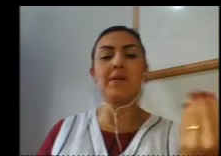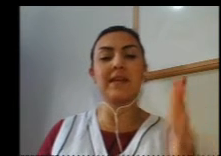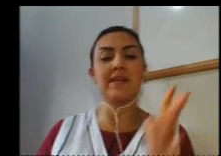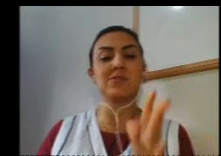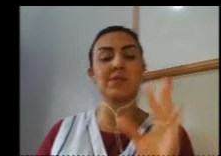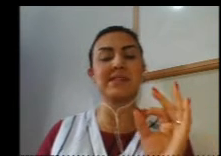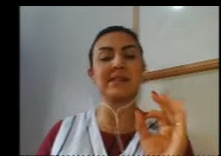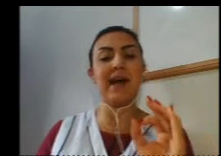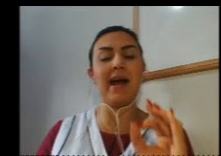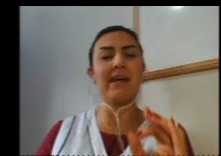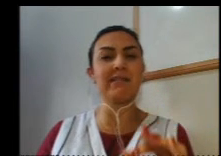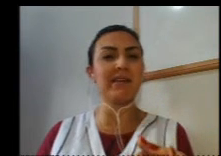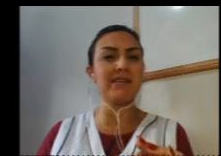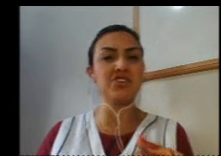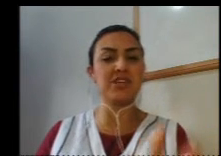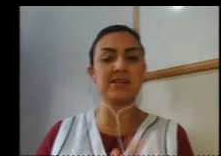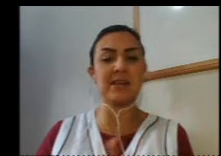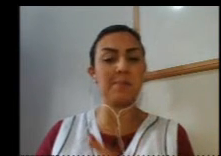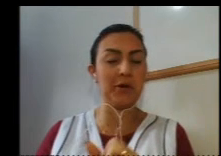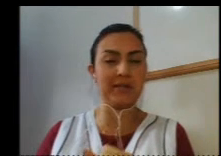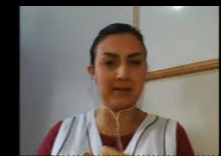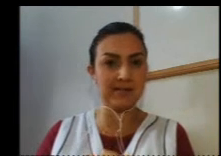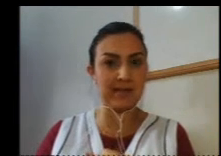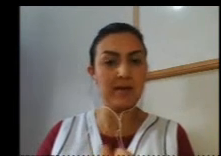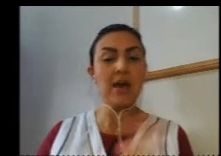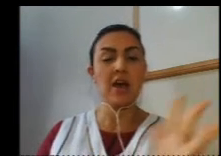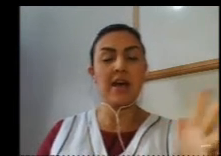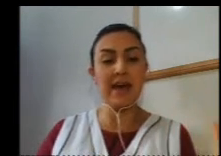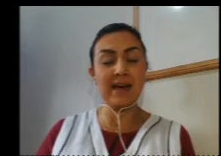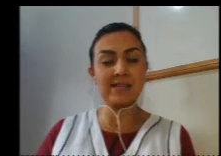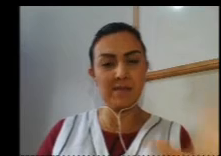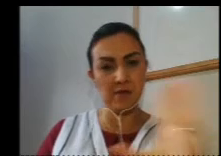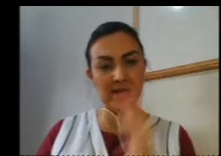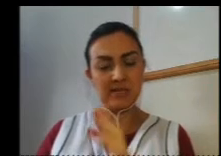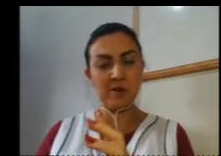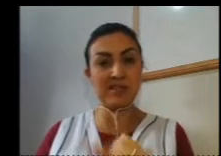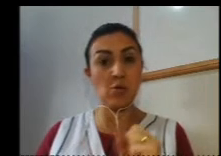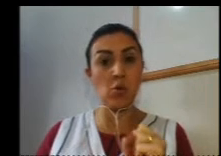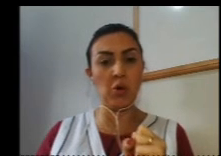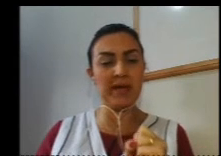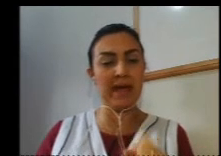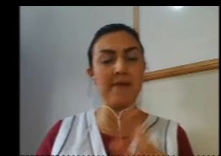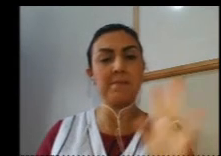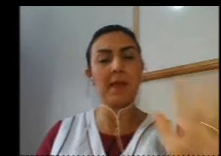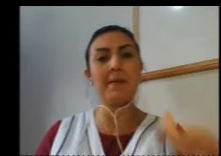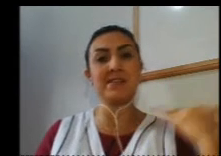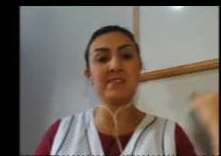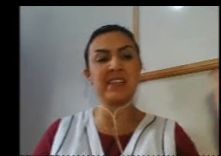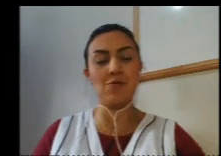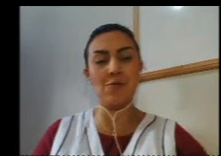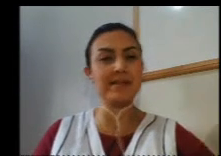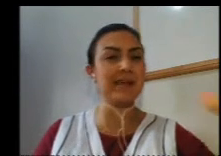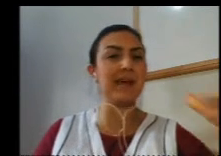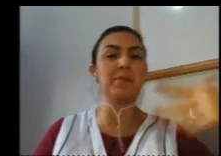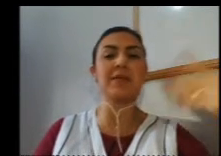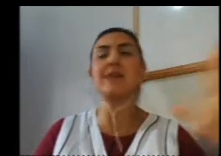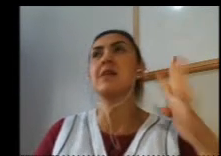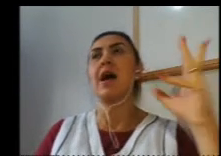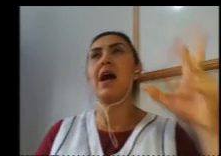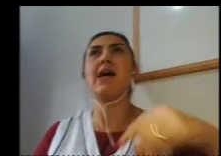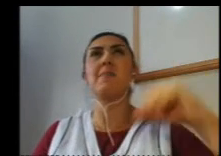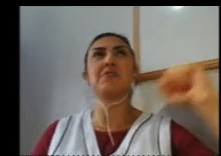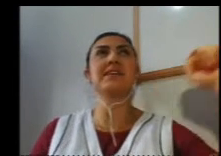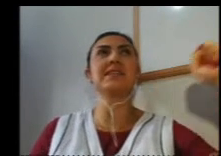Cada uma tem as suas características e importância. E essa foi a resposta que eu coloquei, mas se você deu um exemplo,